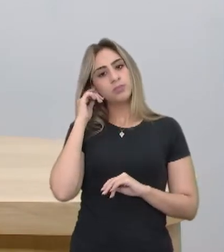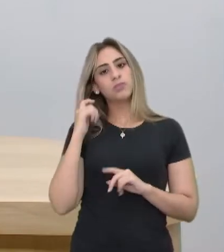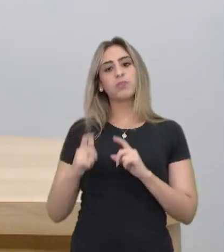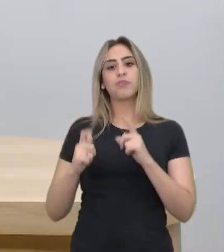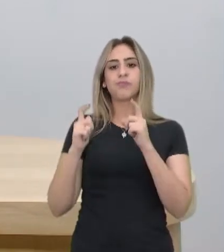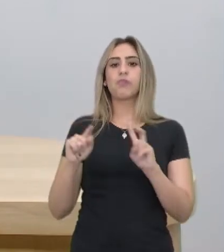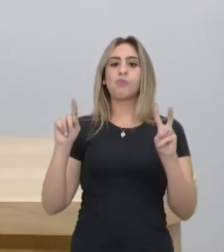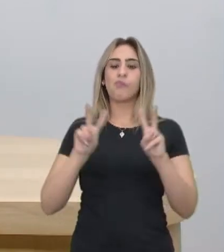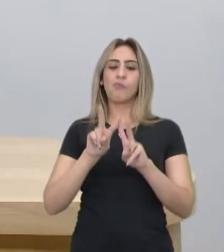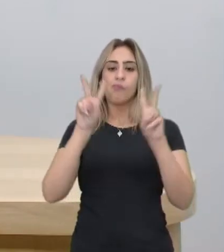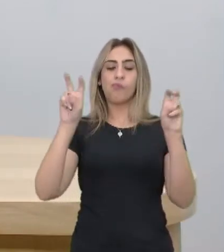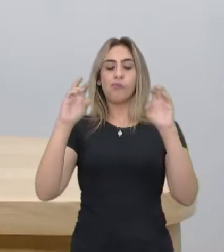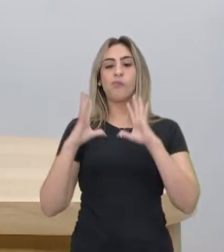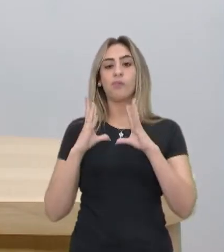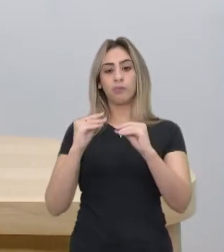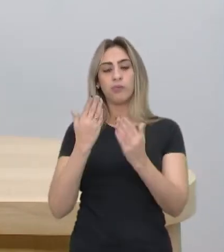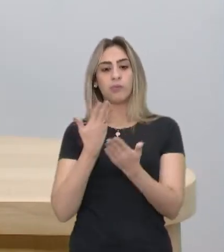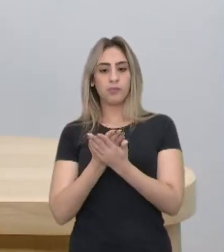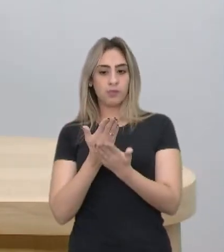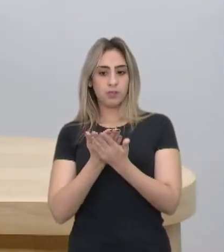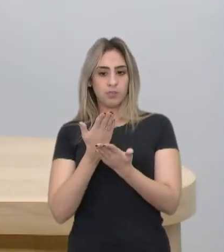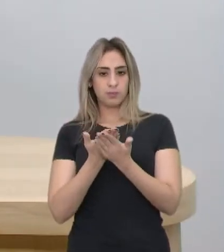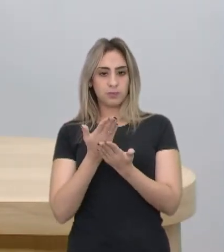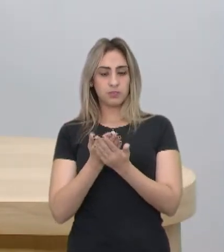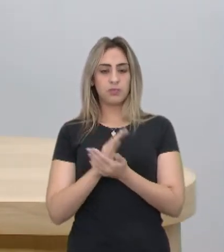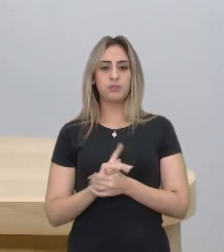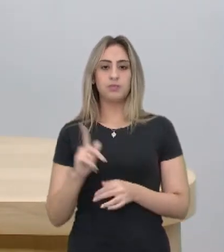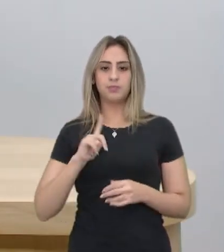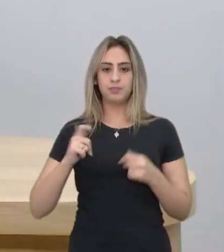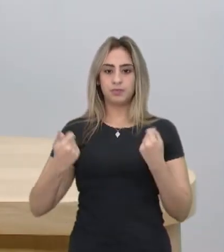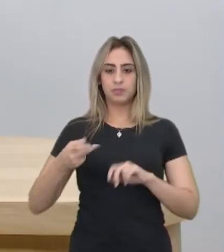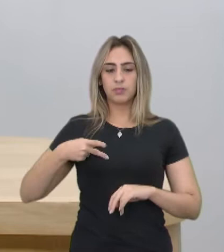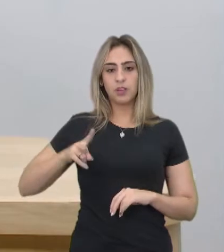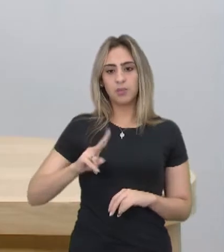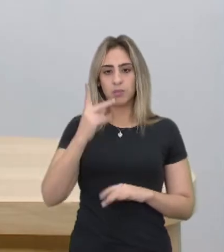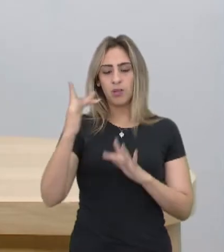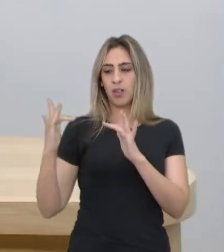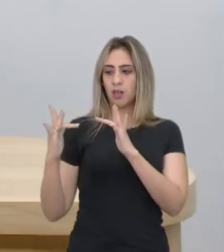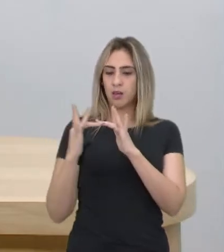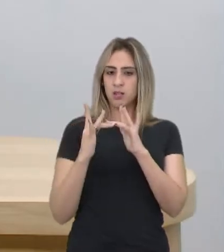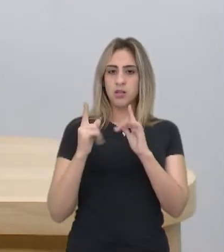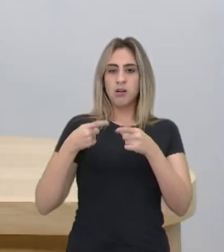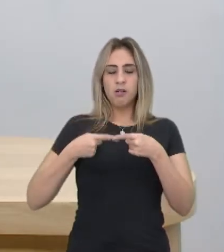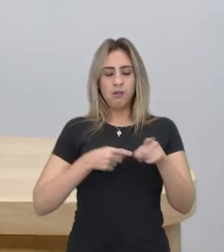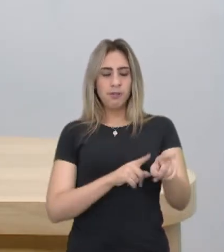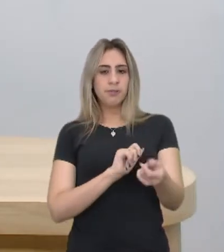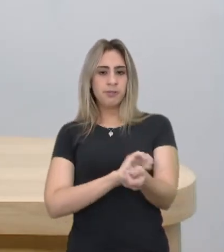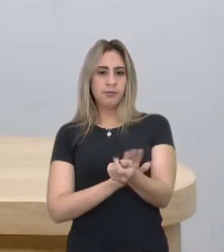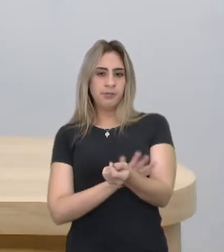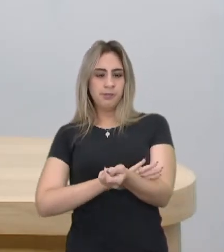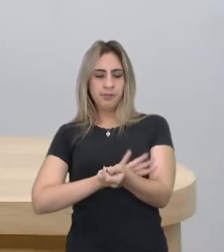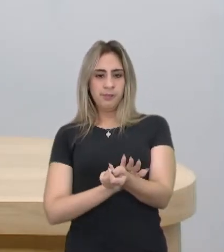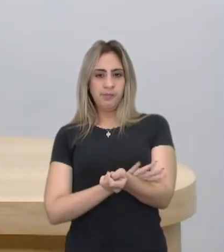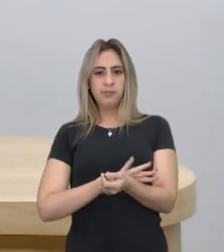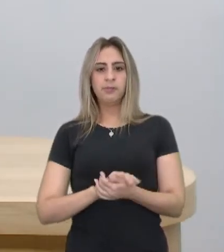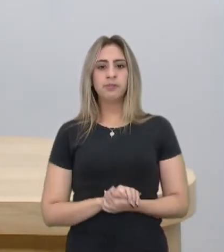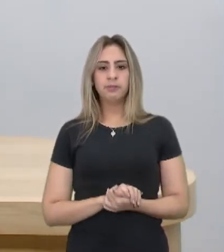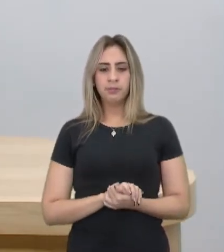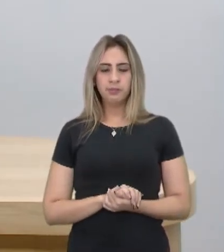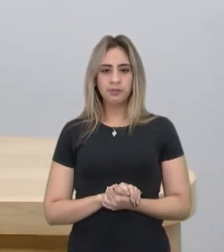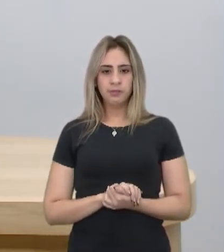a temática de todas as aulas lá vai ter sempre uma ligação com questões aí